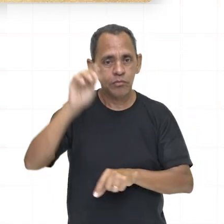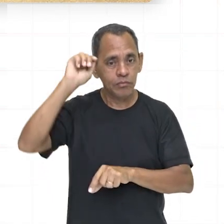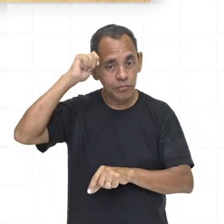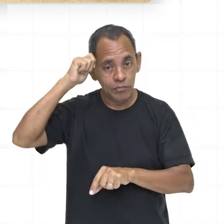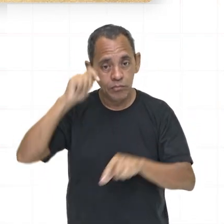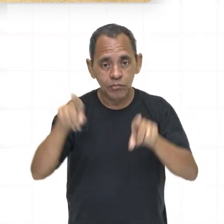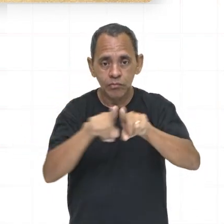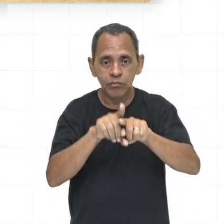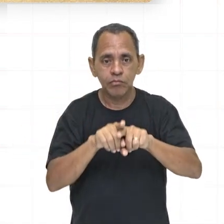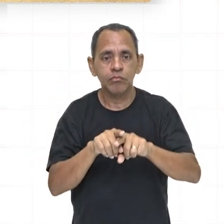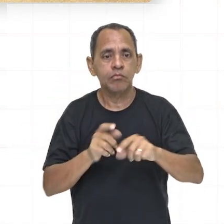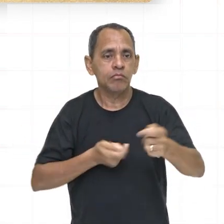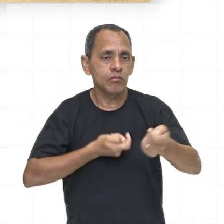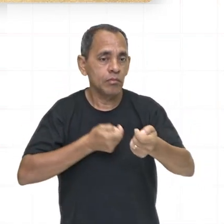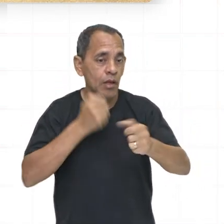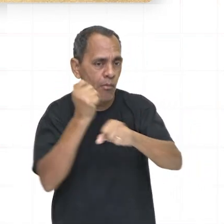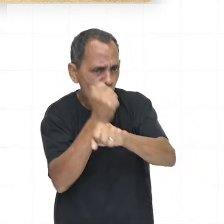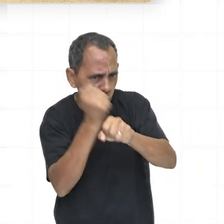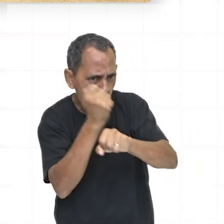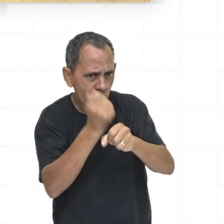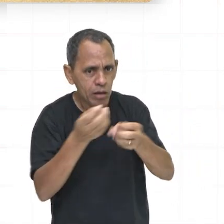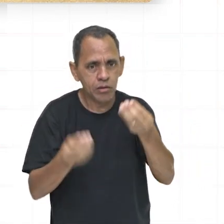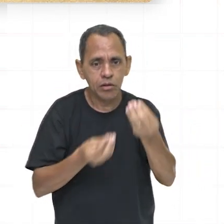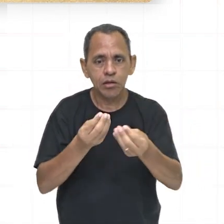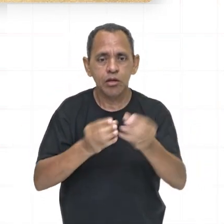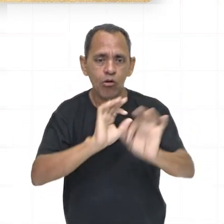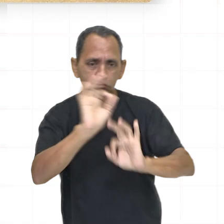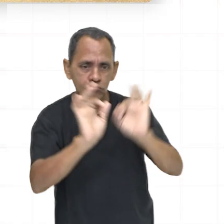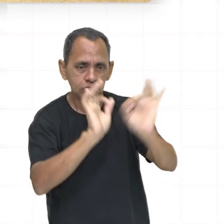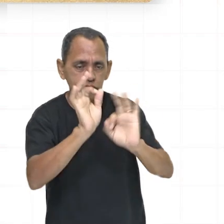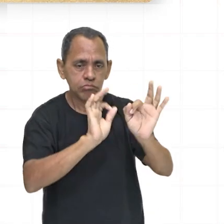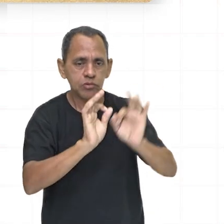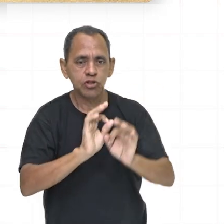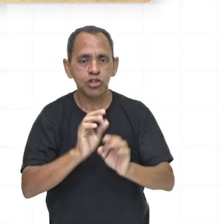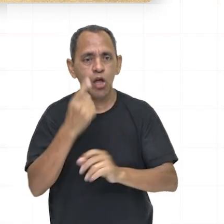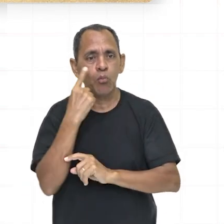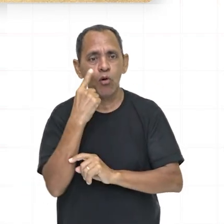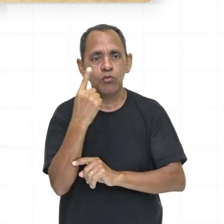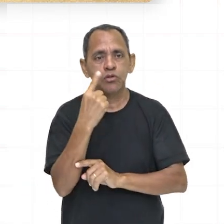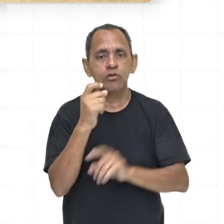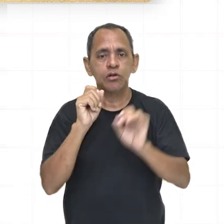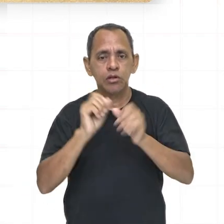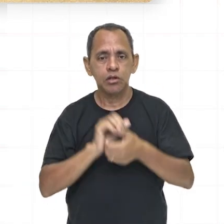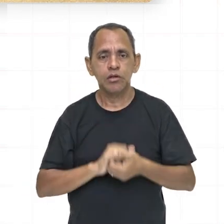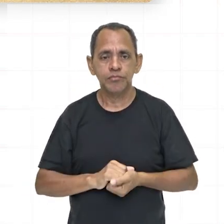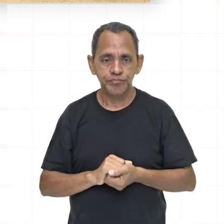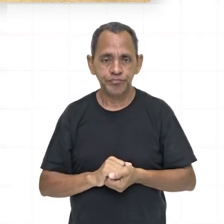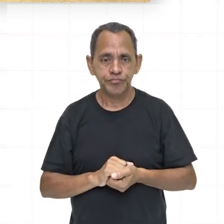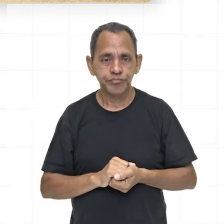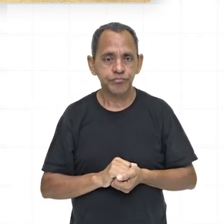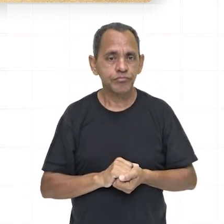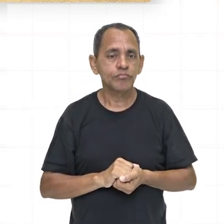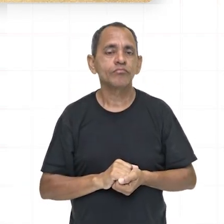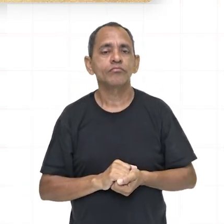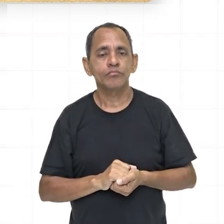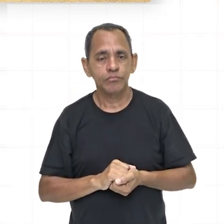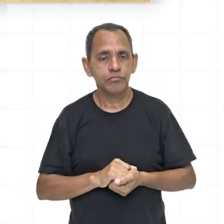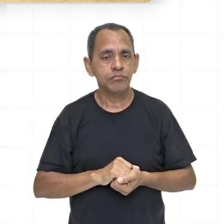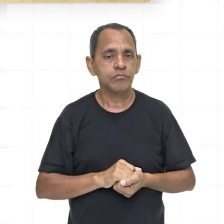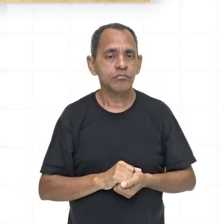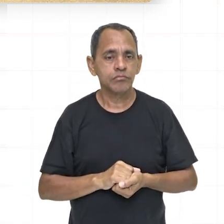com base em estereótipos, fruto de uma visão eurocêntrica sobre as